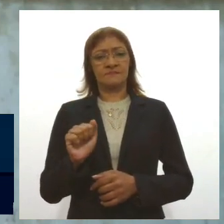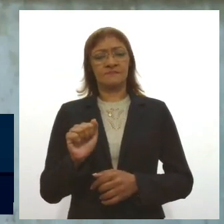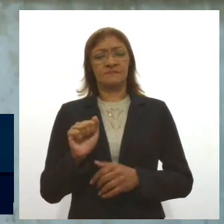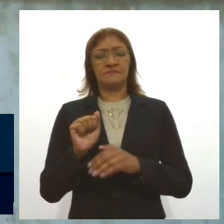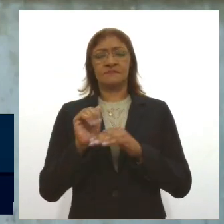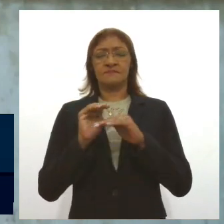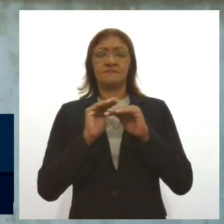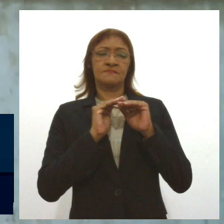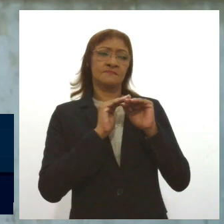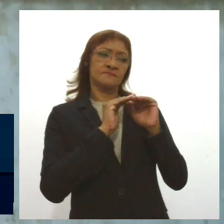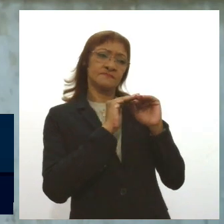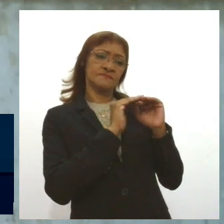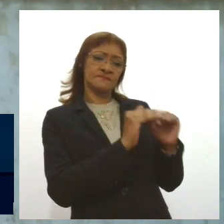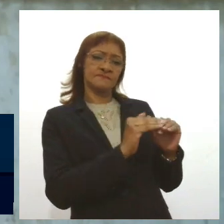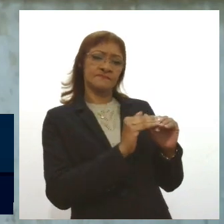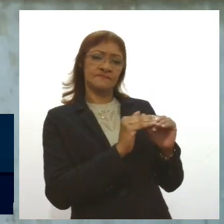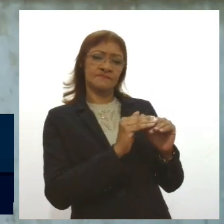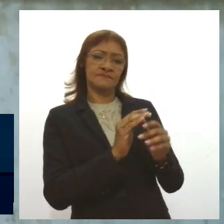doutor Ailton, que